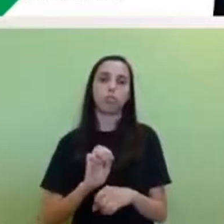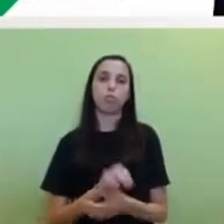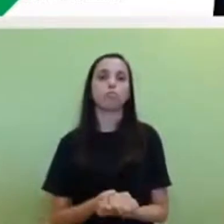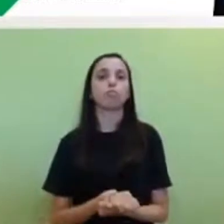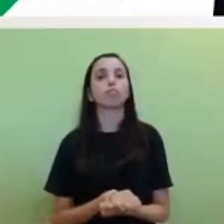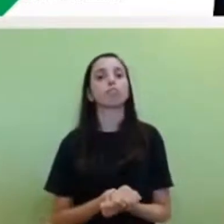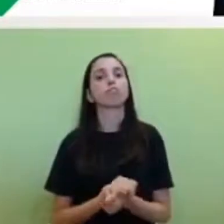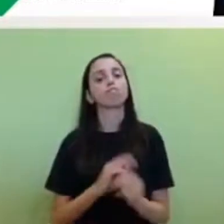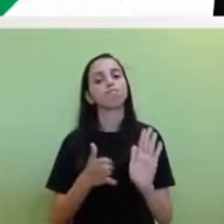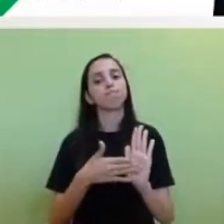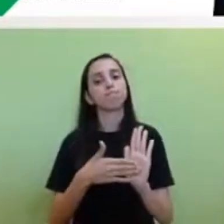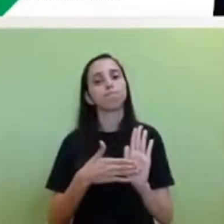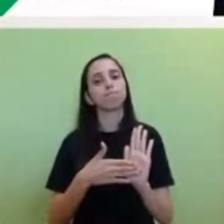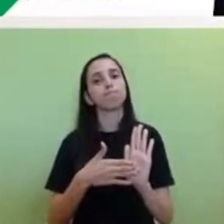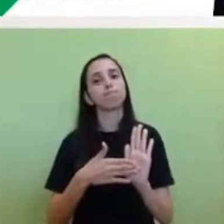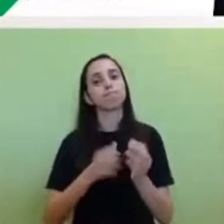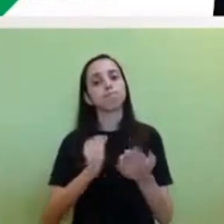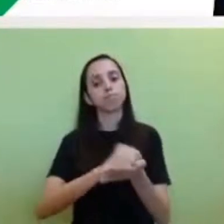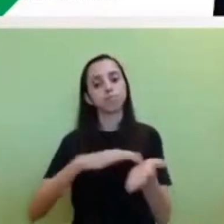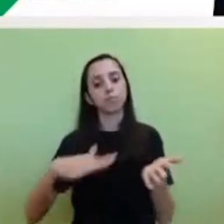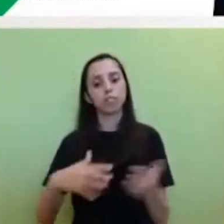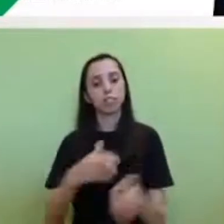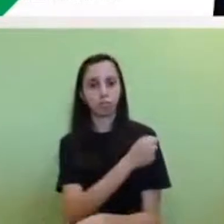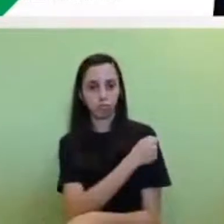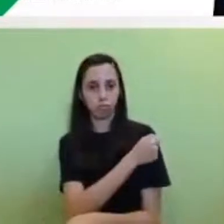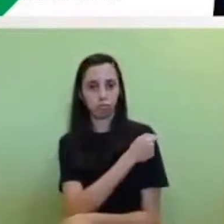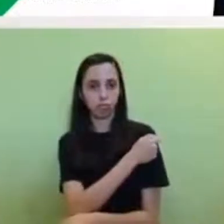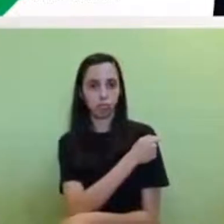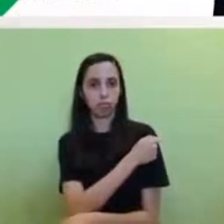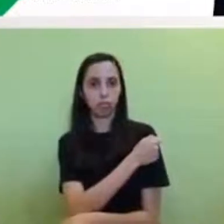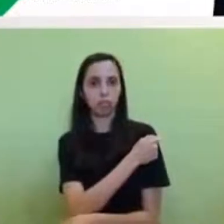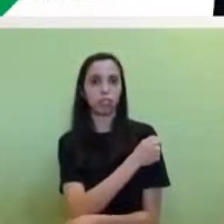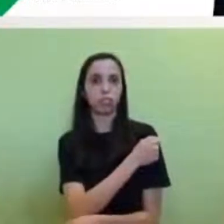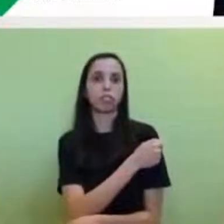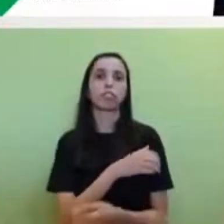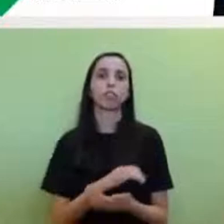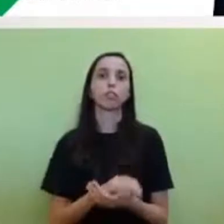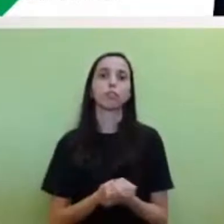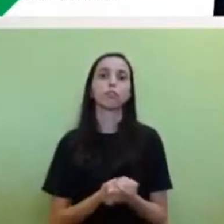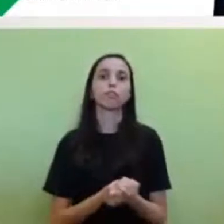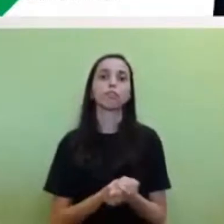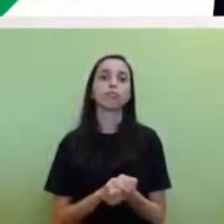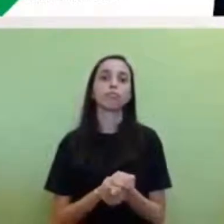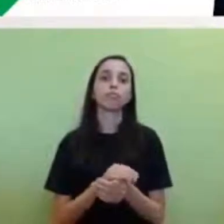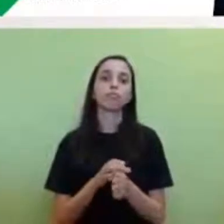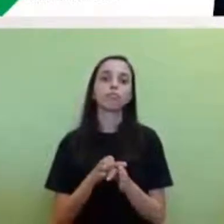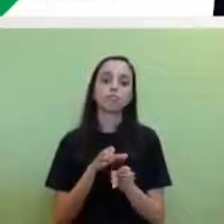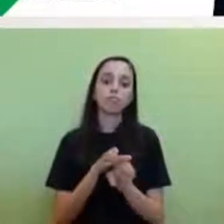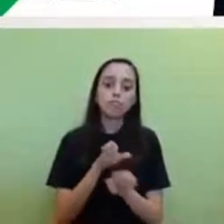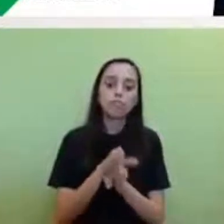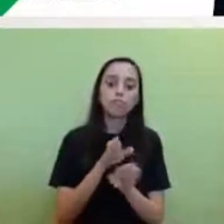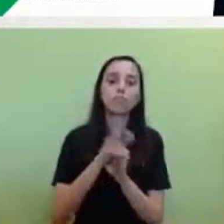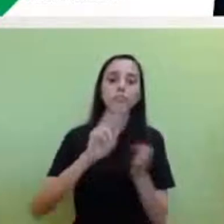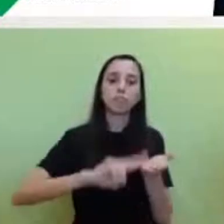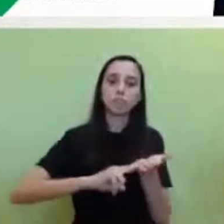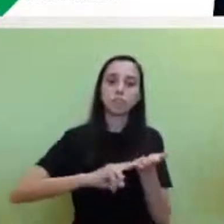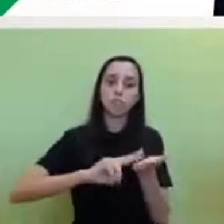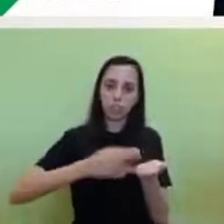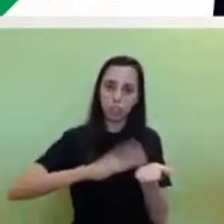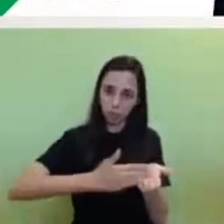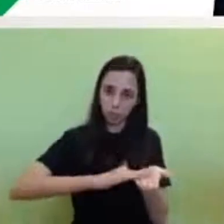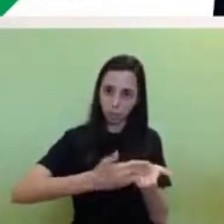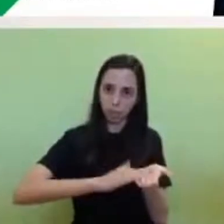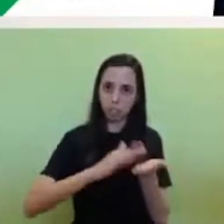E eu propus uma tarefa com os alunos, que seria um auxílio para a interpretação, para a língua de